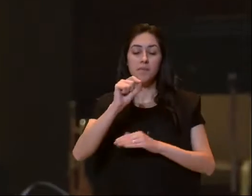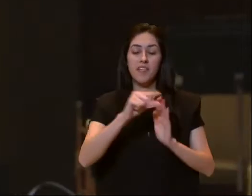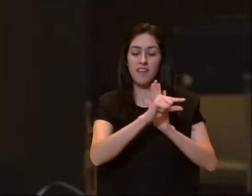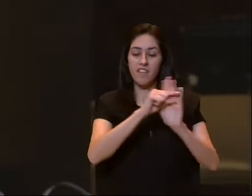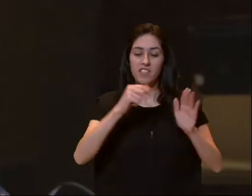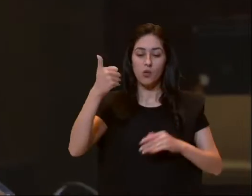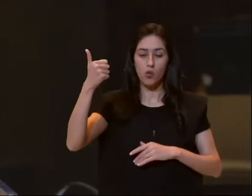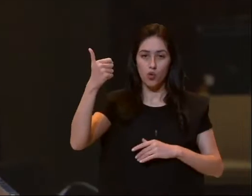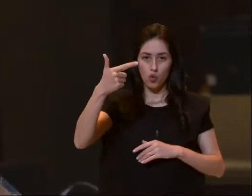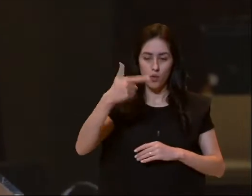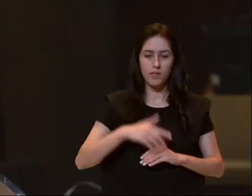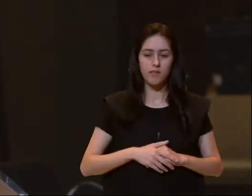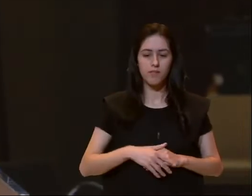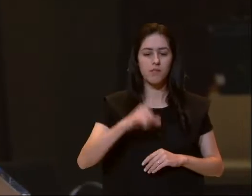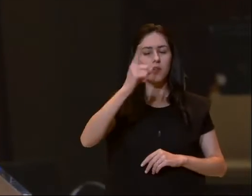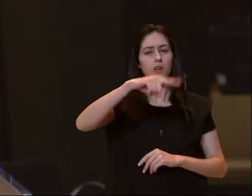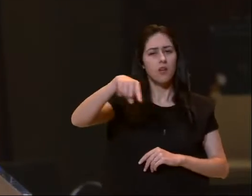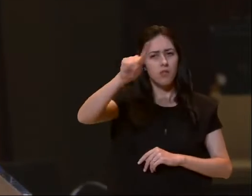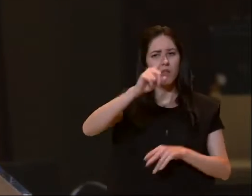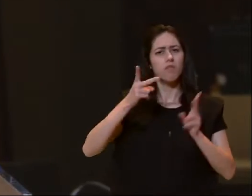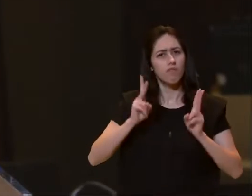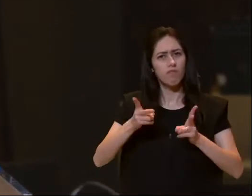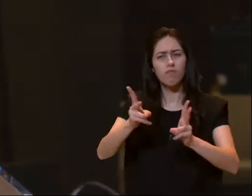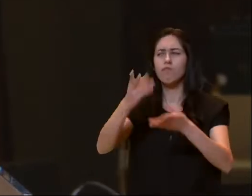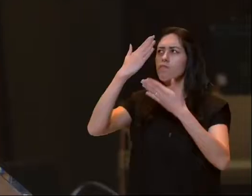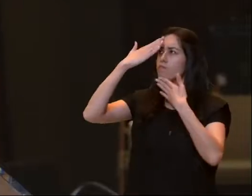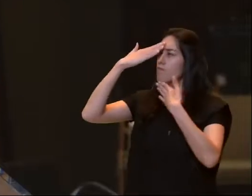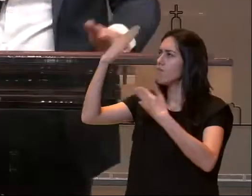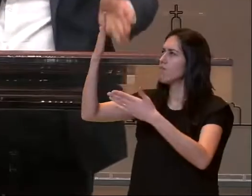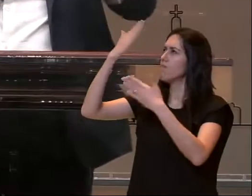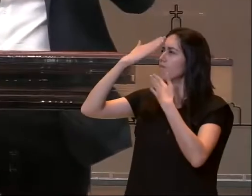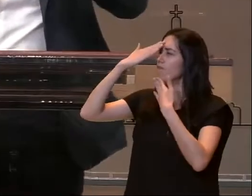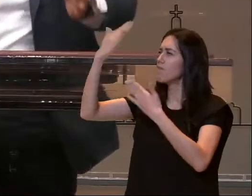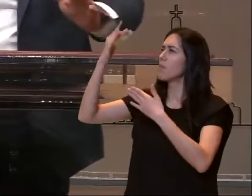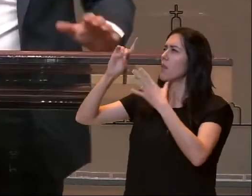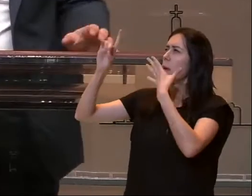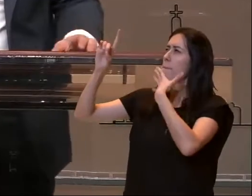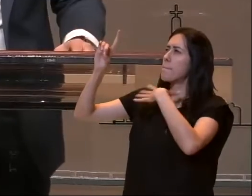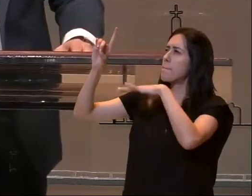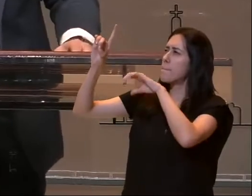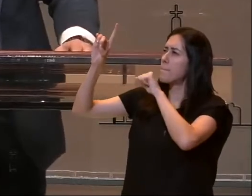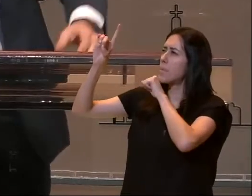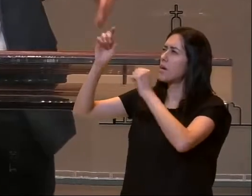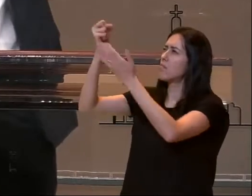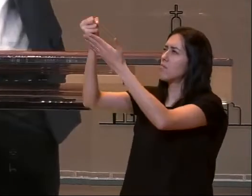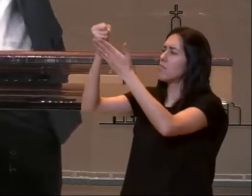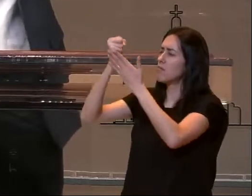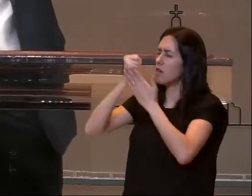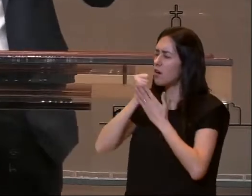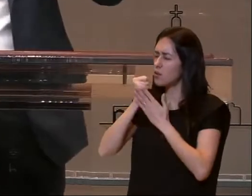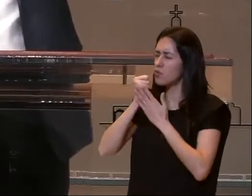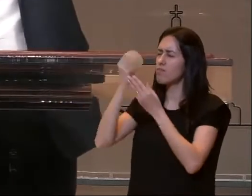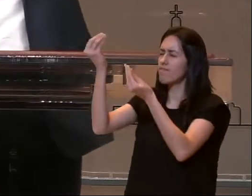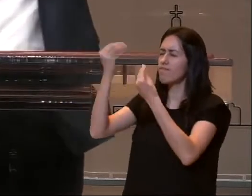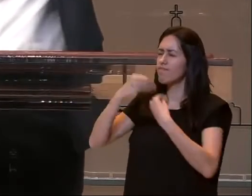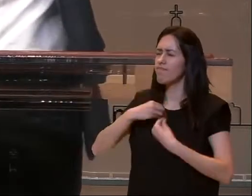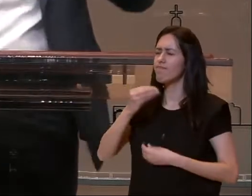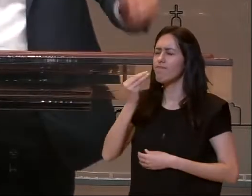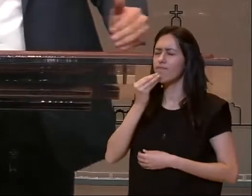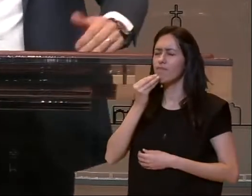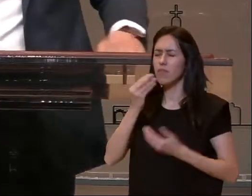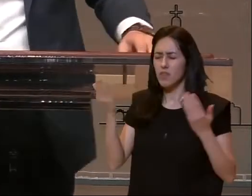12. Dando graças ao Pai, que nos tornou dignos de participar da herança